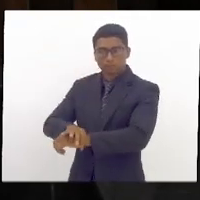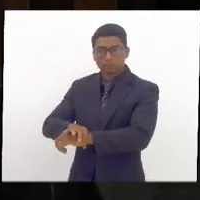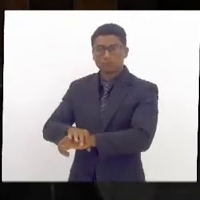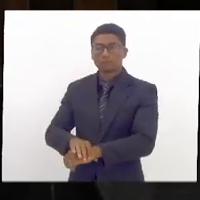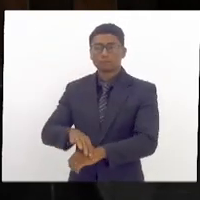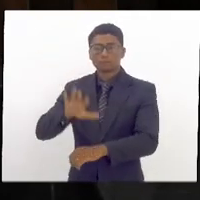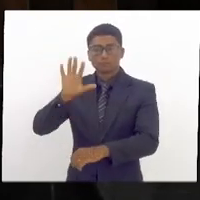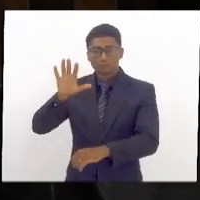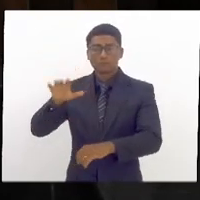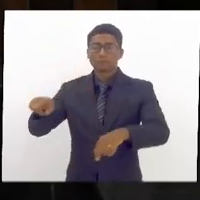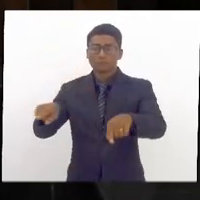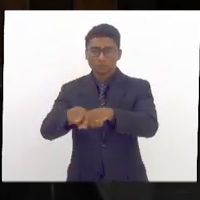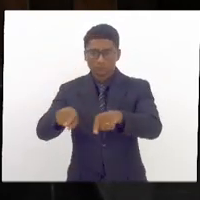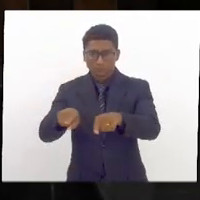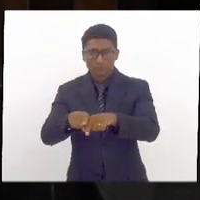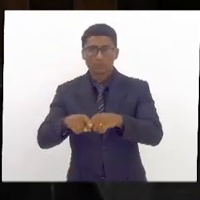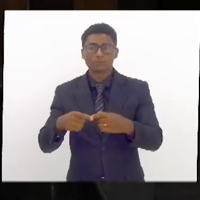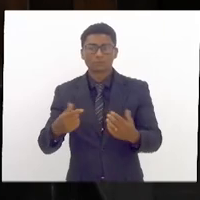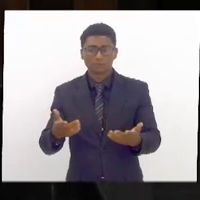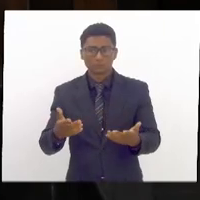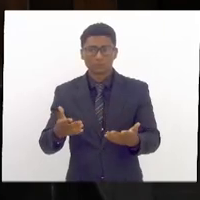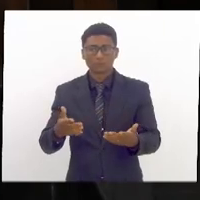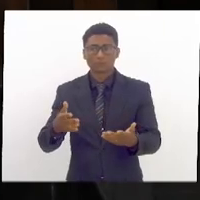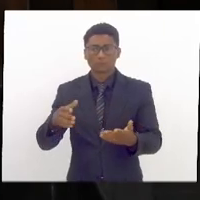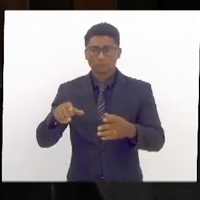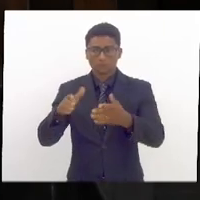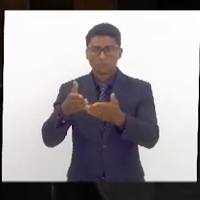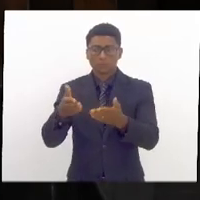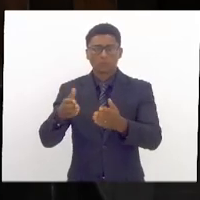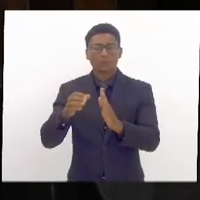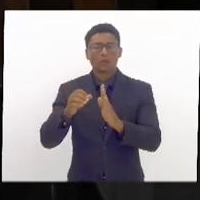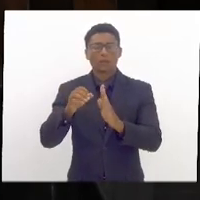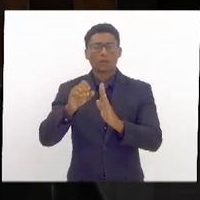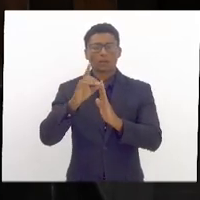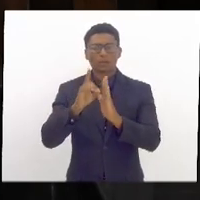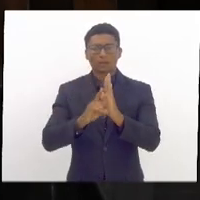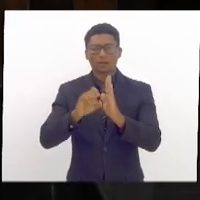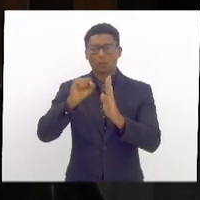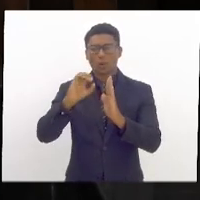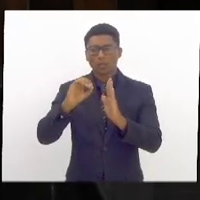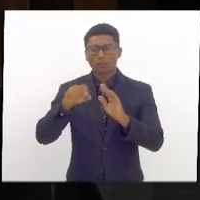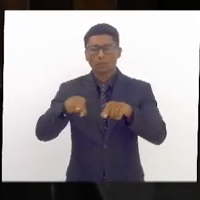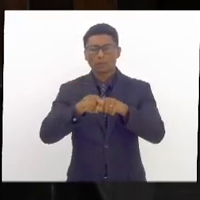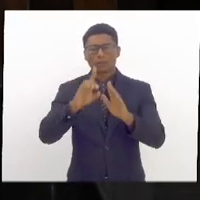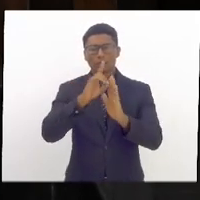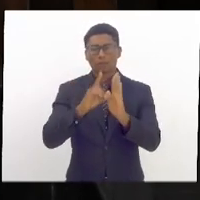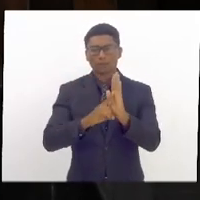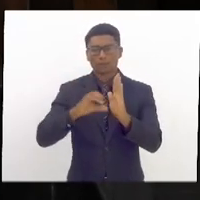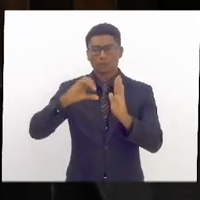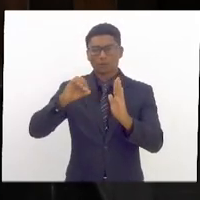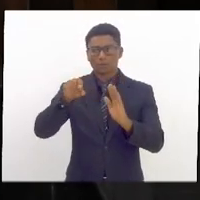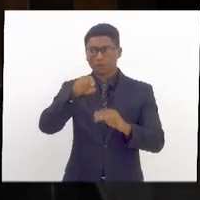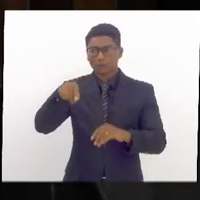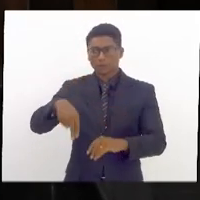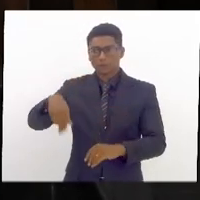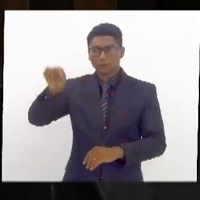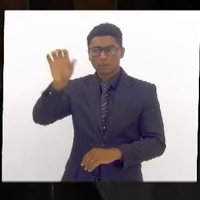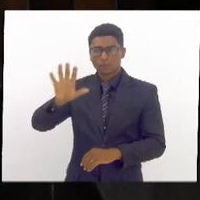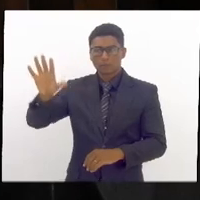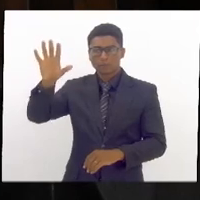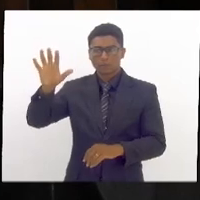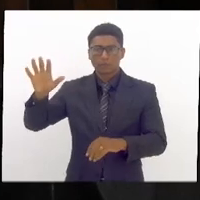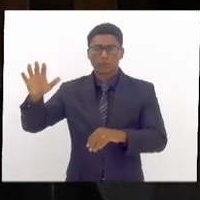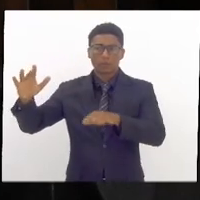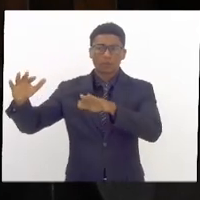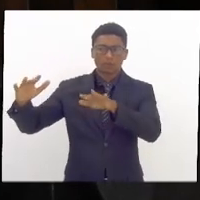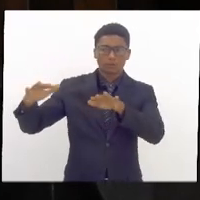desse fenômeno conhecido notadamente como êxodo rural, na década de 80, na década de 90, muitos nordestinos vieram para os centros urbanos